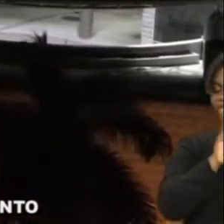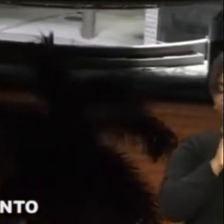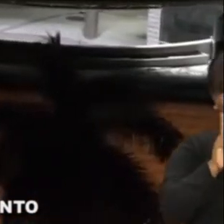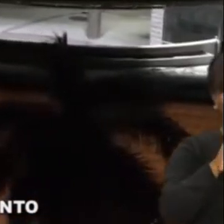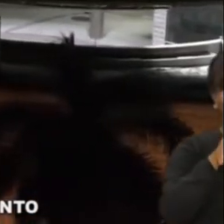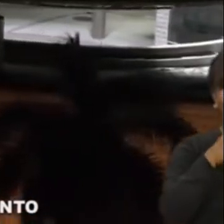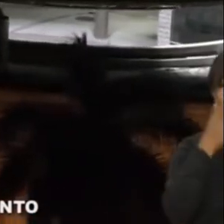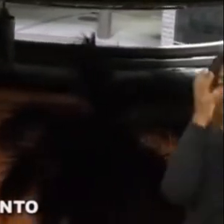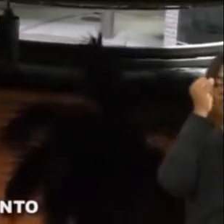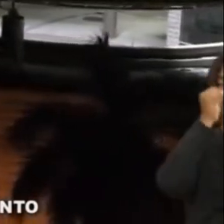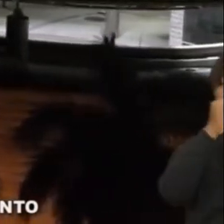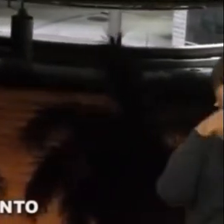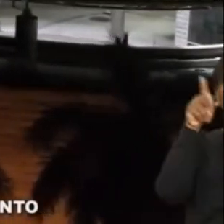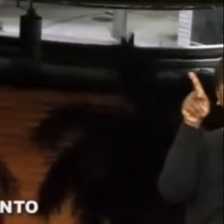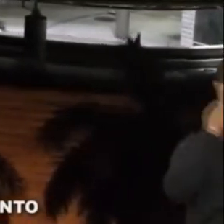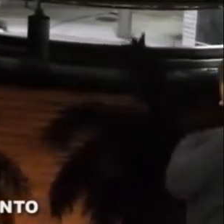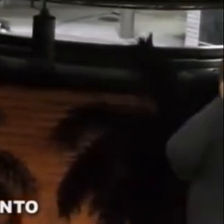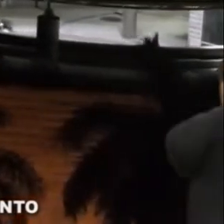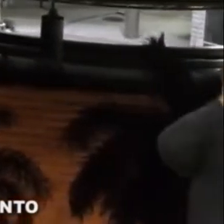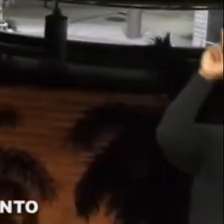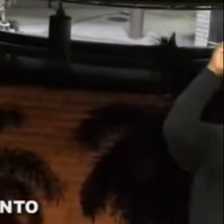você está buscando o Criador,